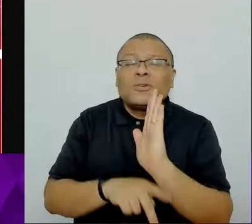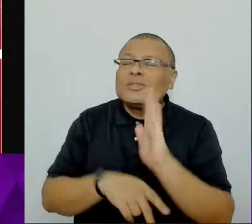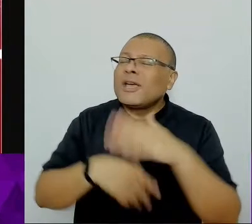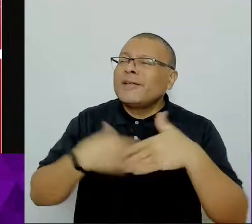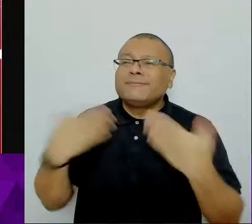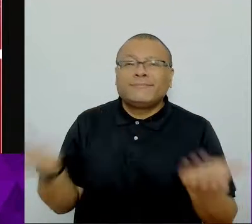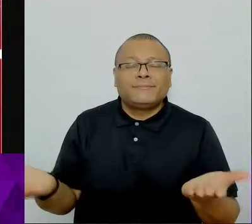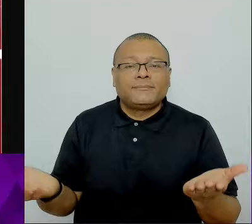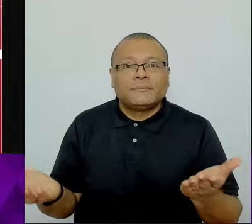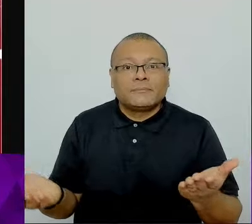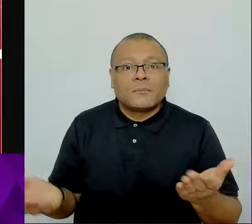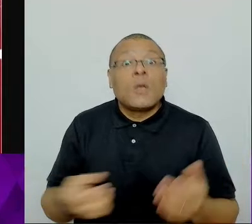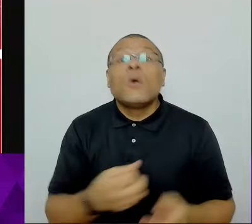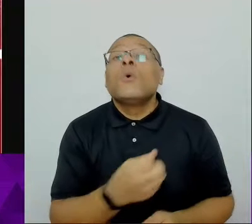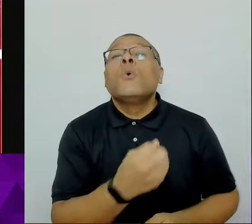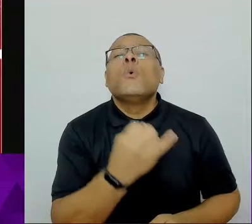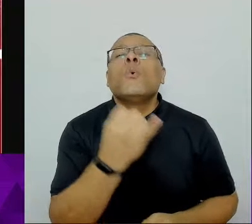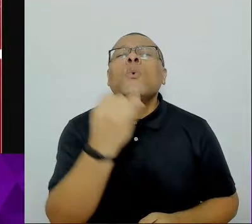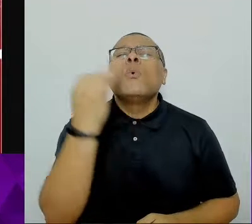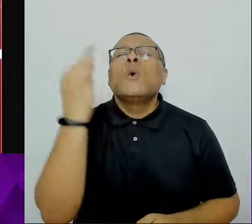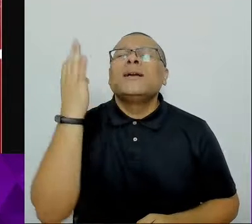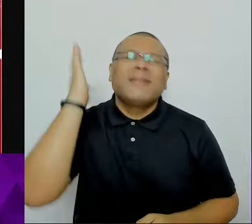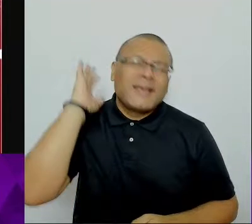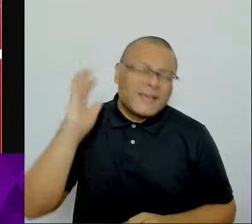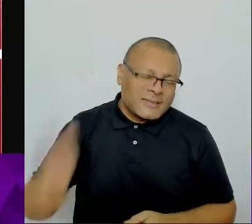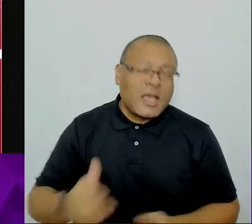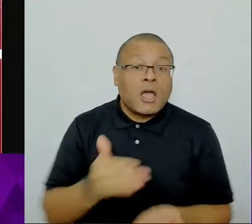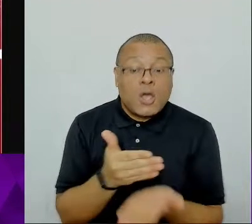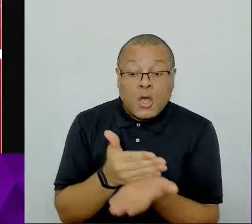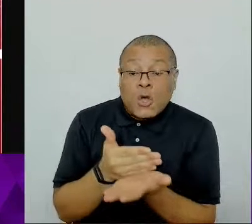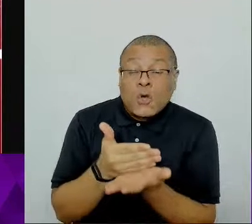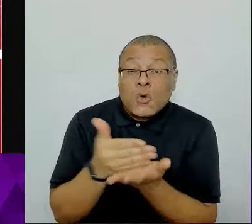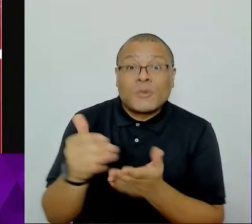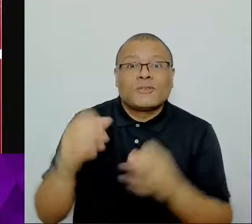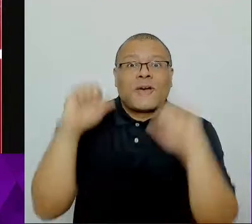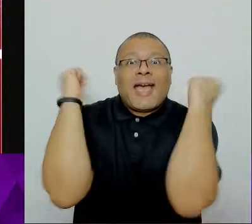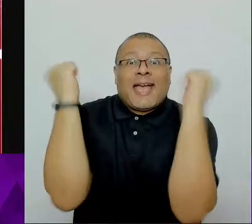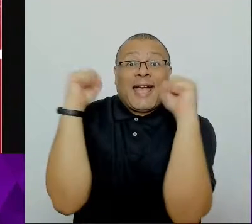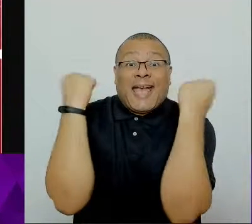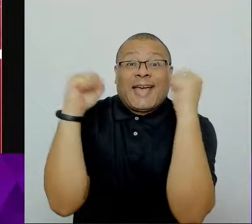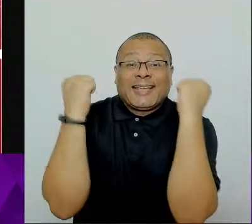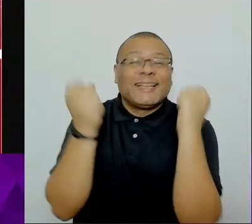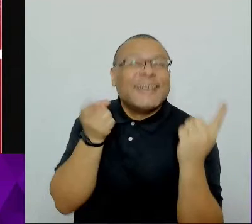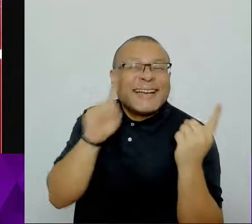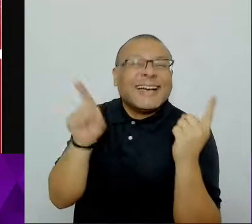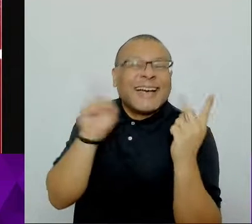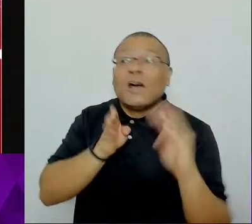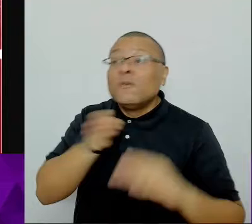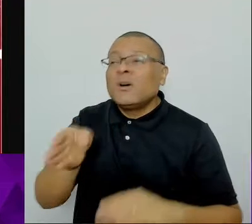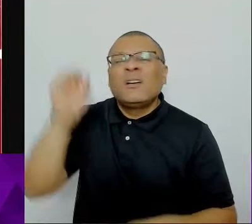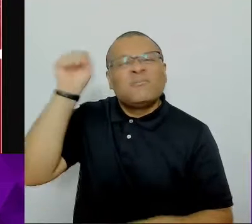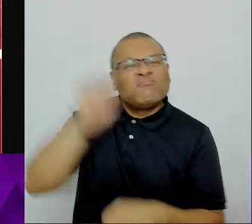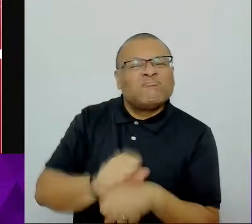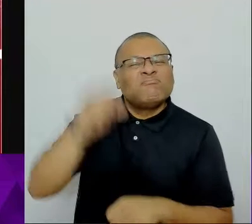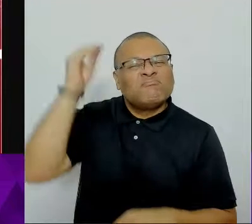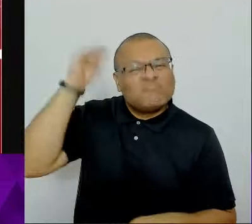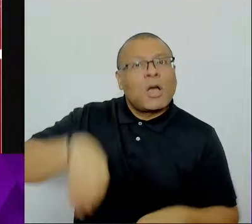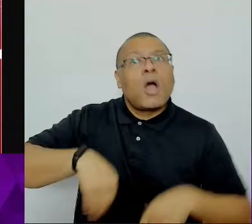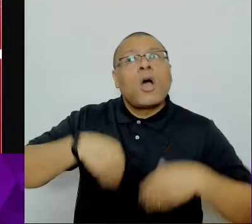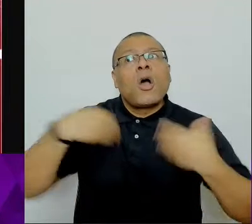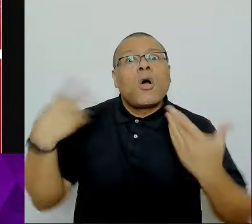adiante? Quantas vezes, sei lá, você começou a ir na academia e foi 2, 3 dias e parou? Ou você começou a mudar a